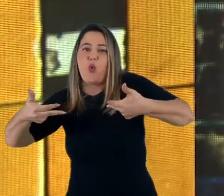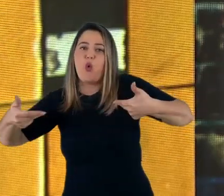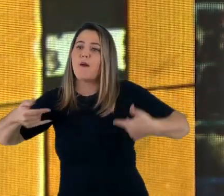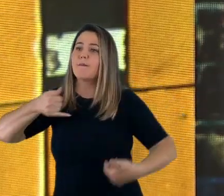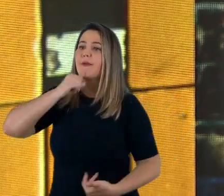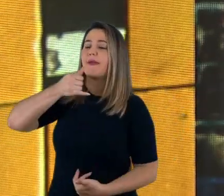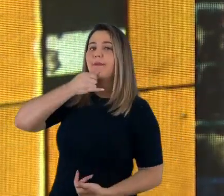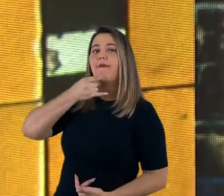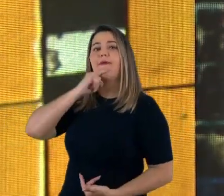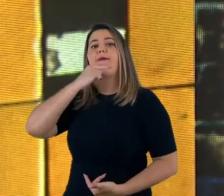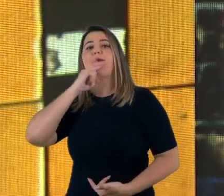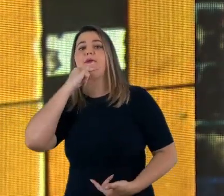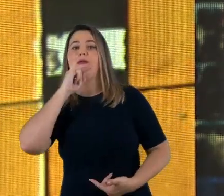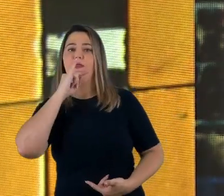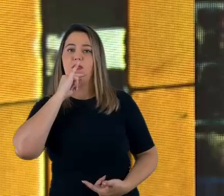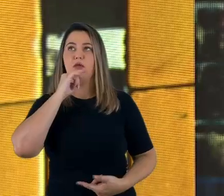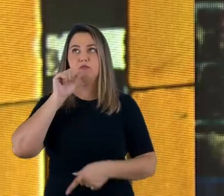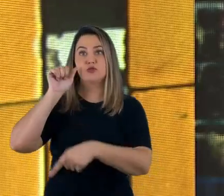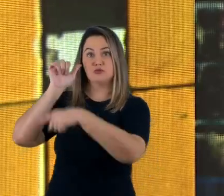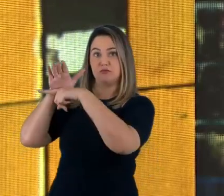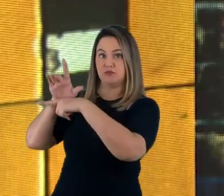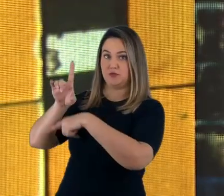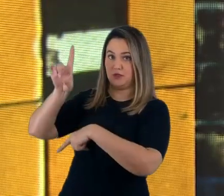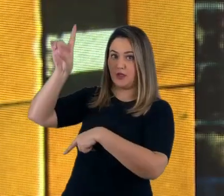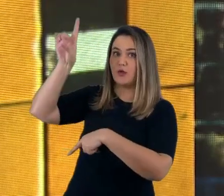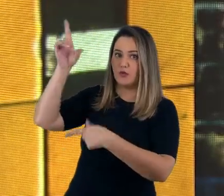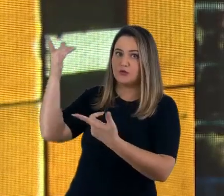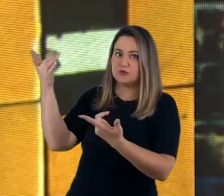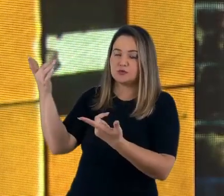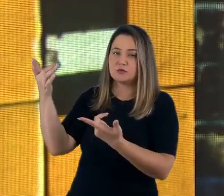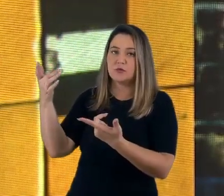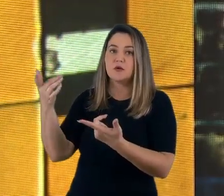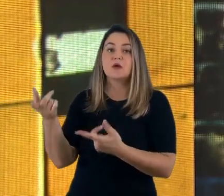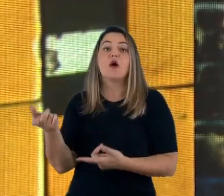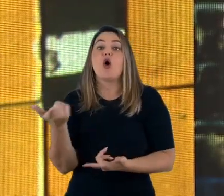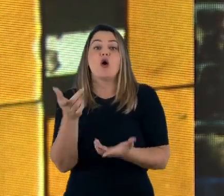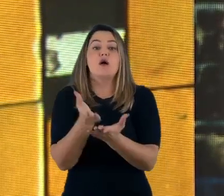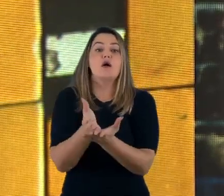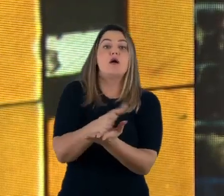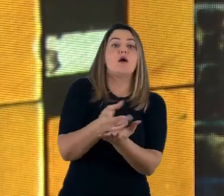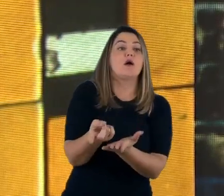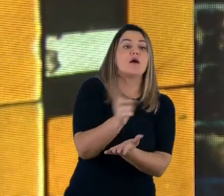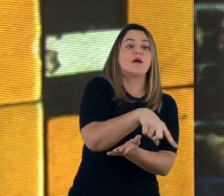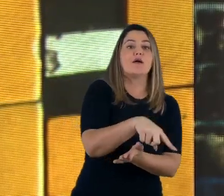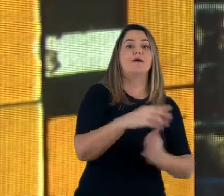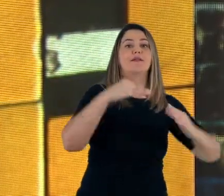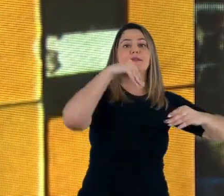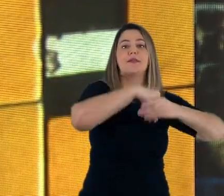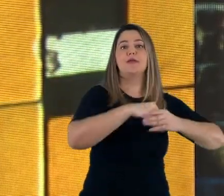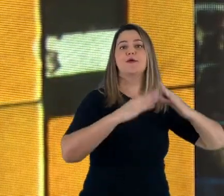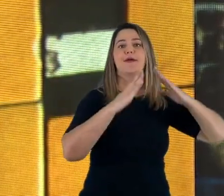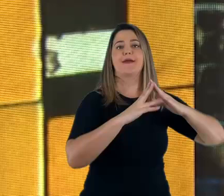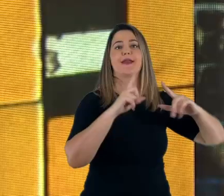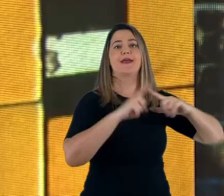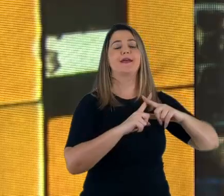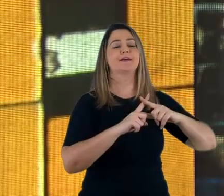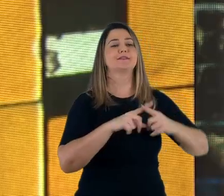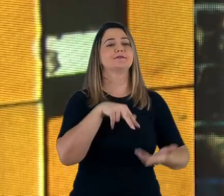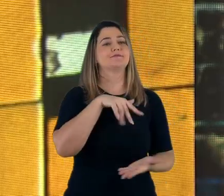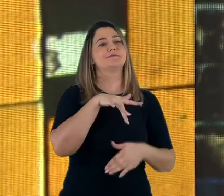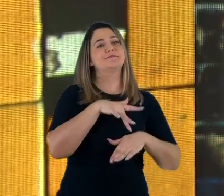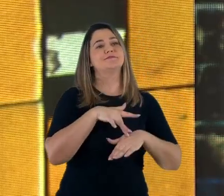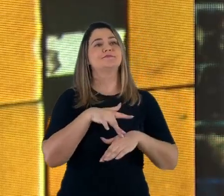desonrar a Deus mais do que o próprio consumo de entorpecentes, e no outro dia estão lá na igreja cantando no coral como se nada estivesse